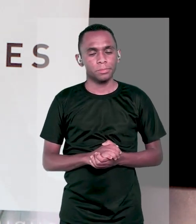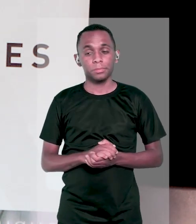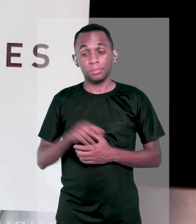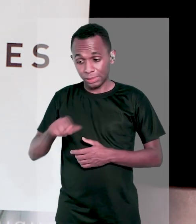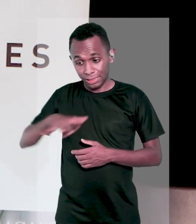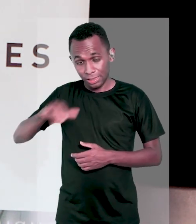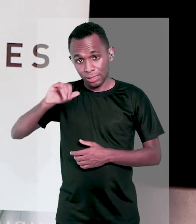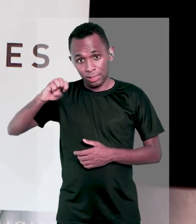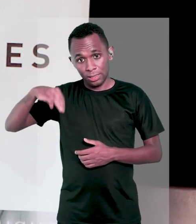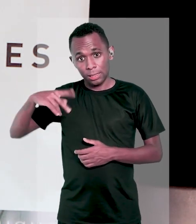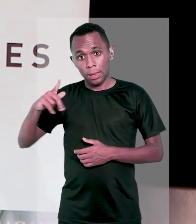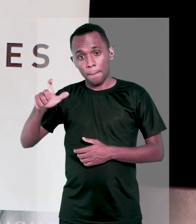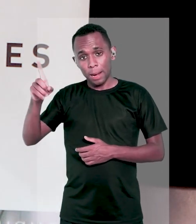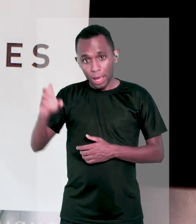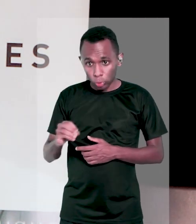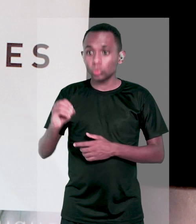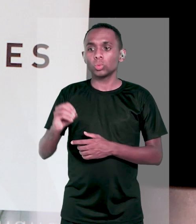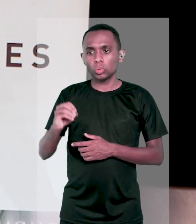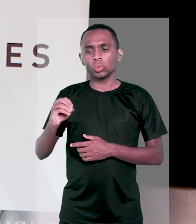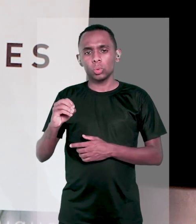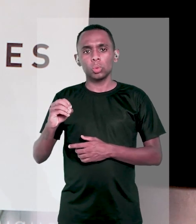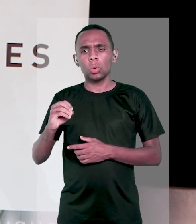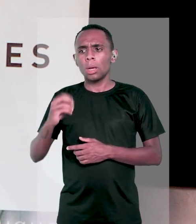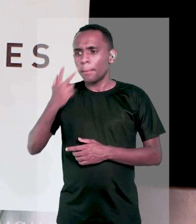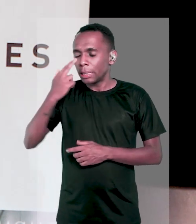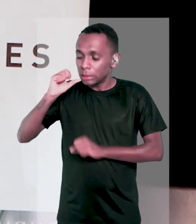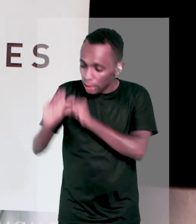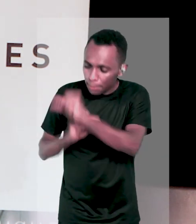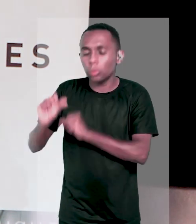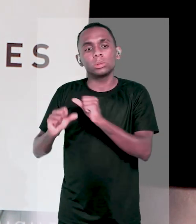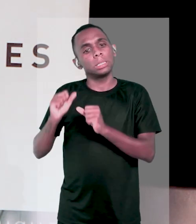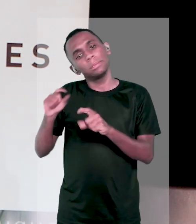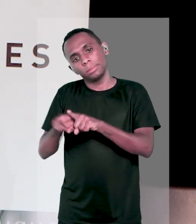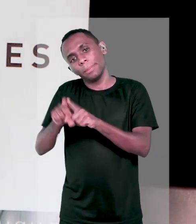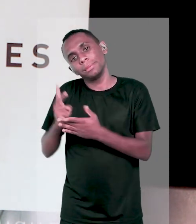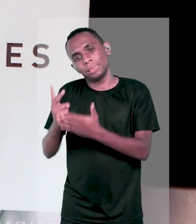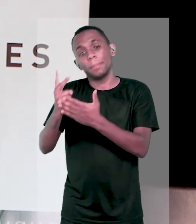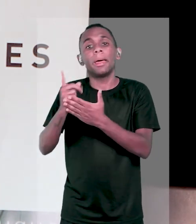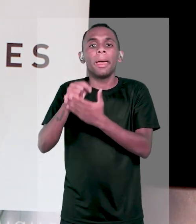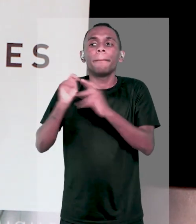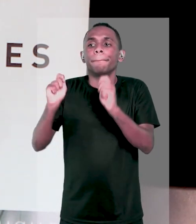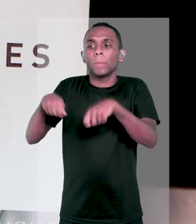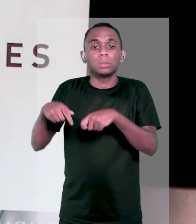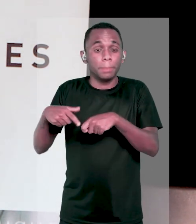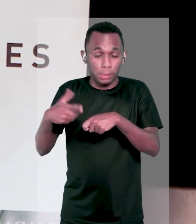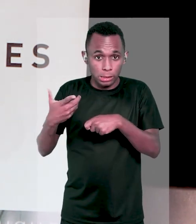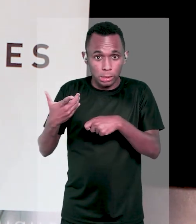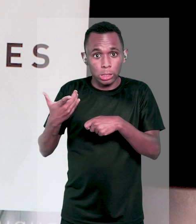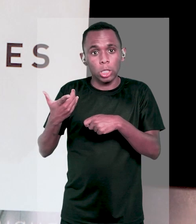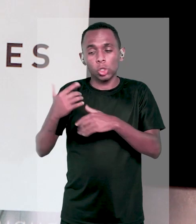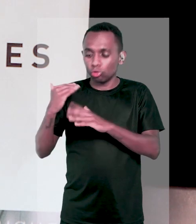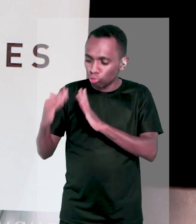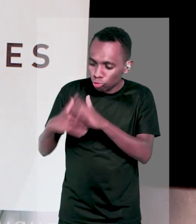um implexo corporal um corpo implexo cuja única função é criar reações espontâneas